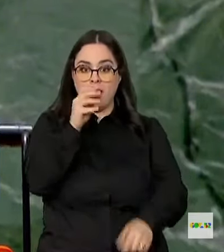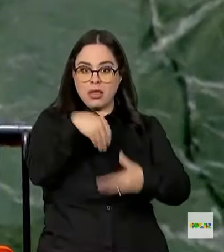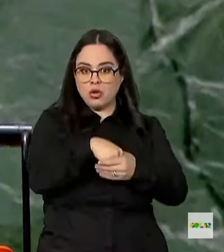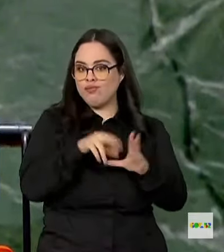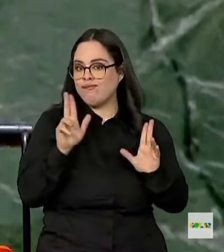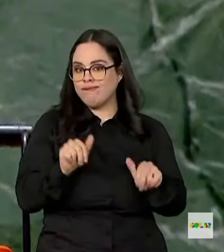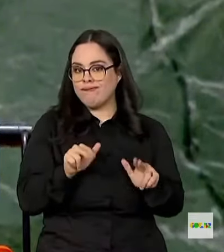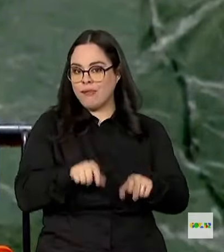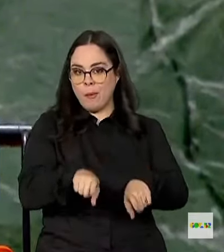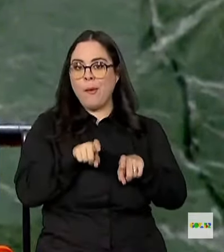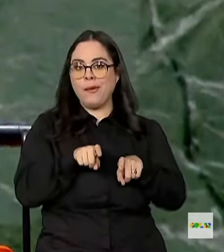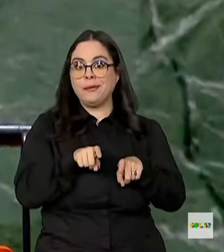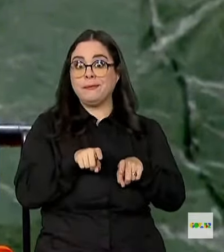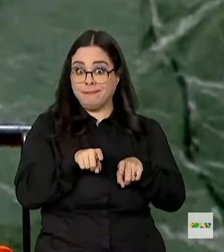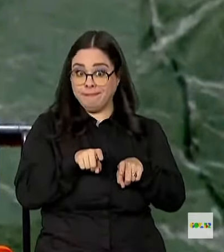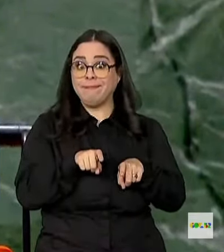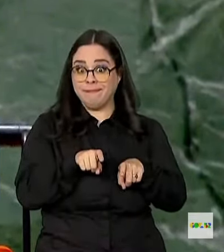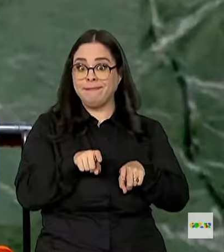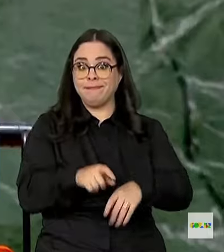mulher.